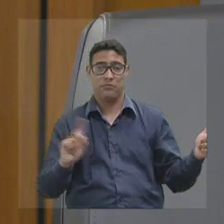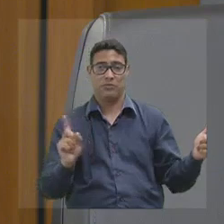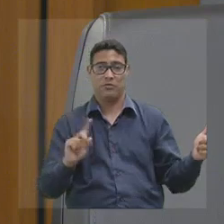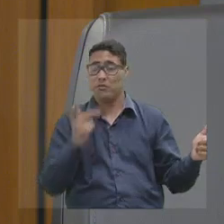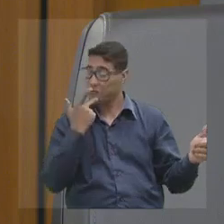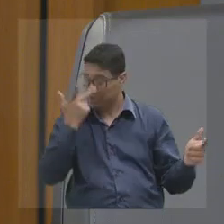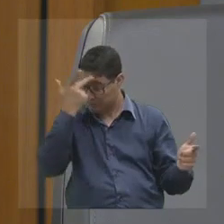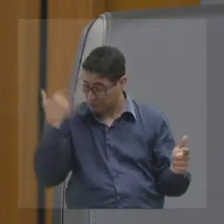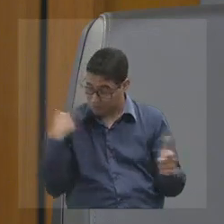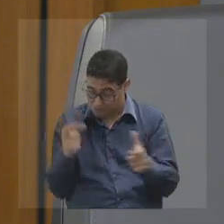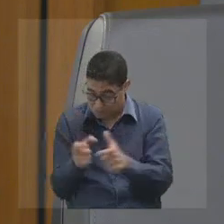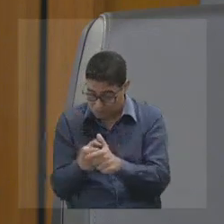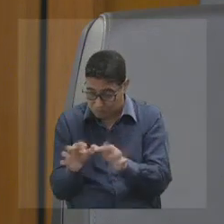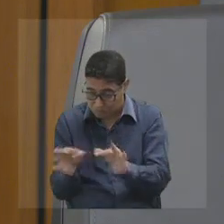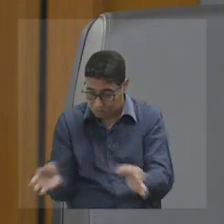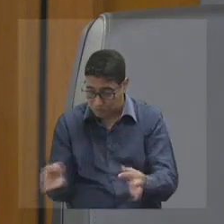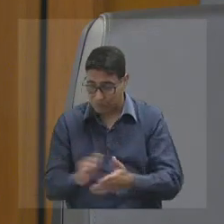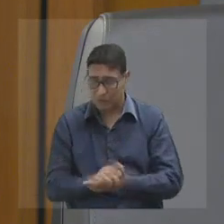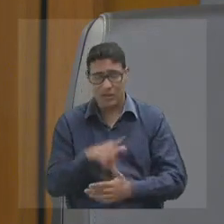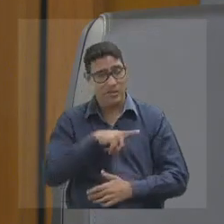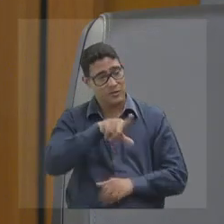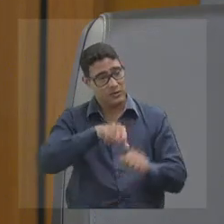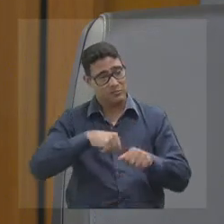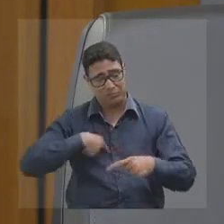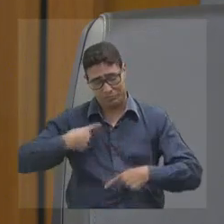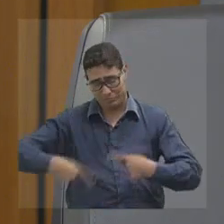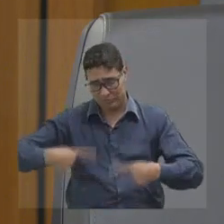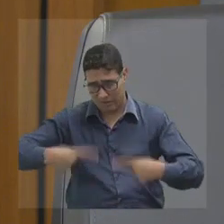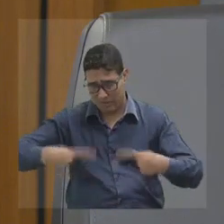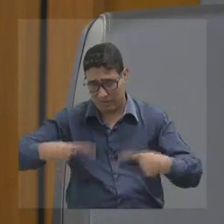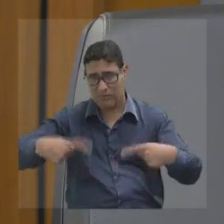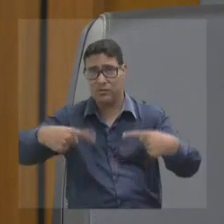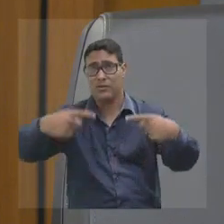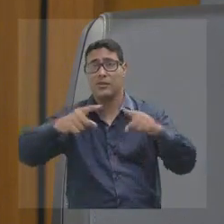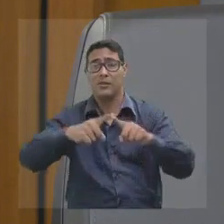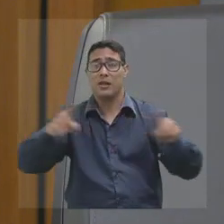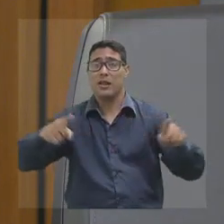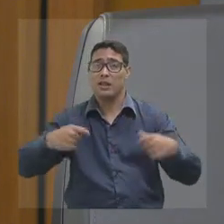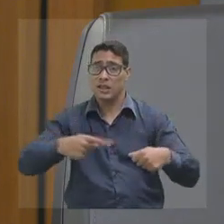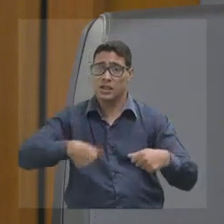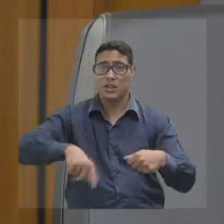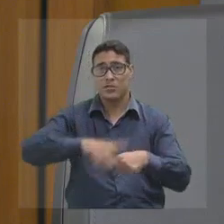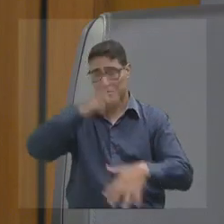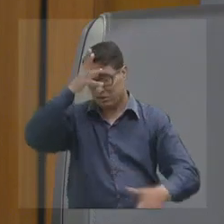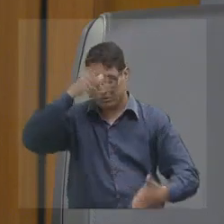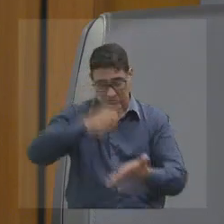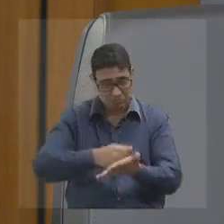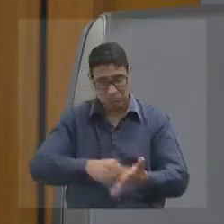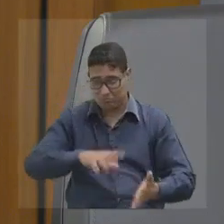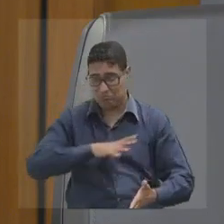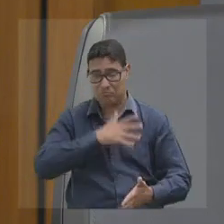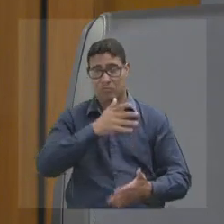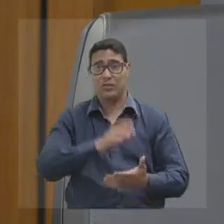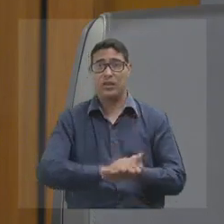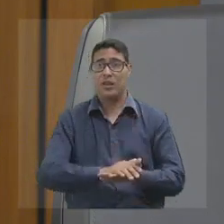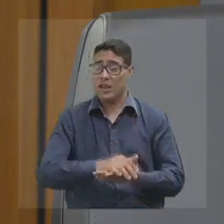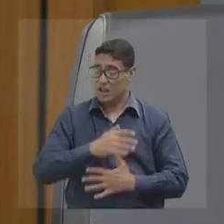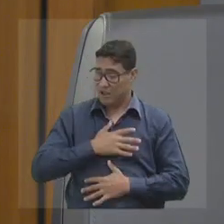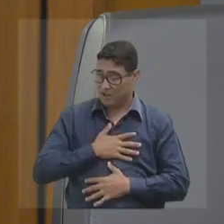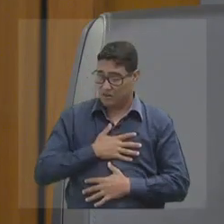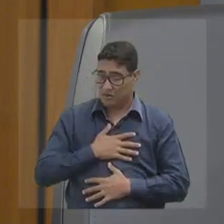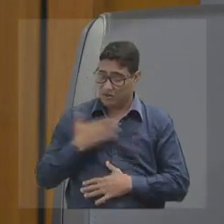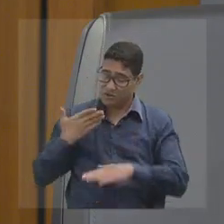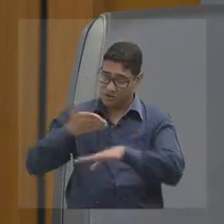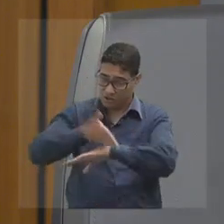que a gente faça o debate mais o que o debate a gente tomar atitudes eu fiquei estarrecida que eu cheguei